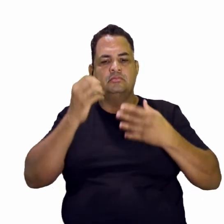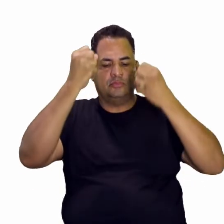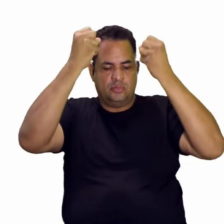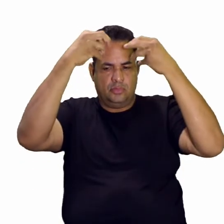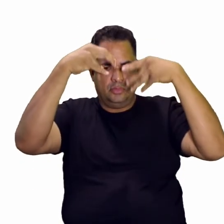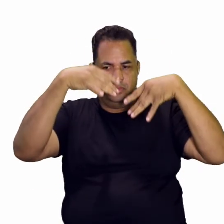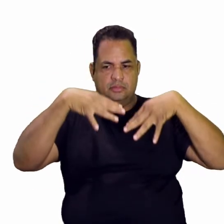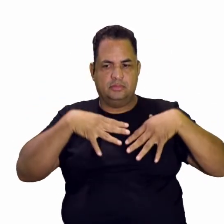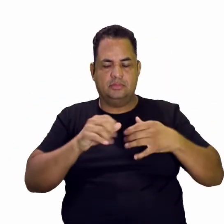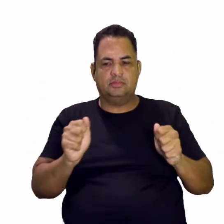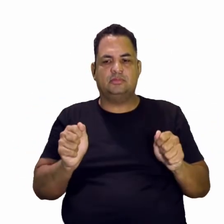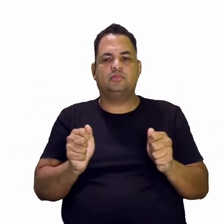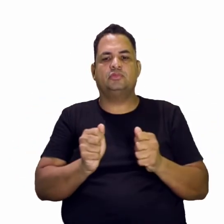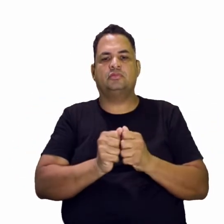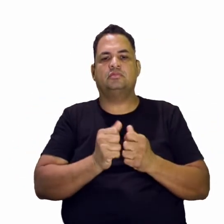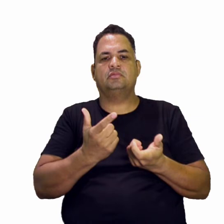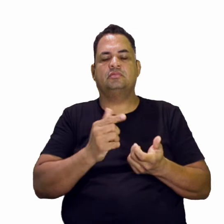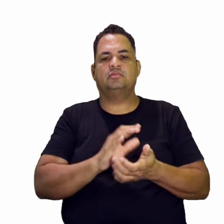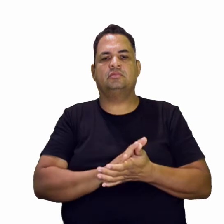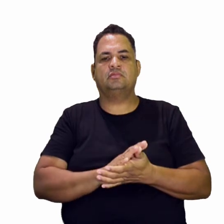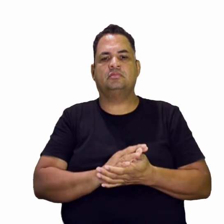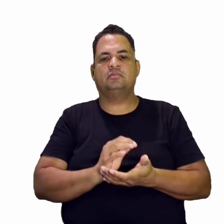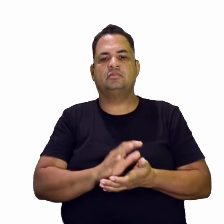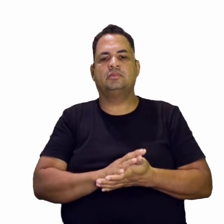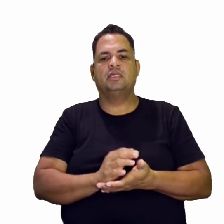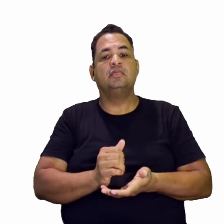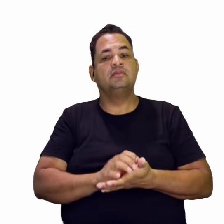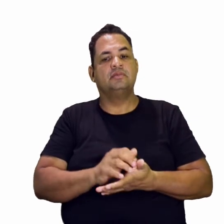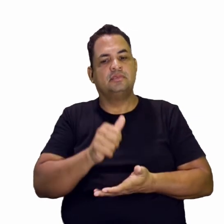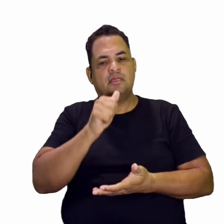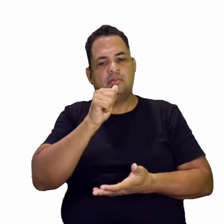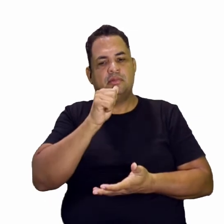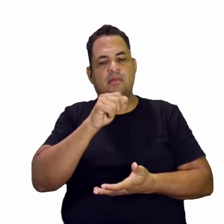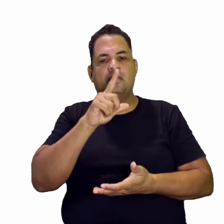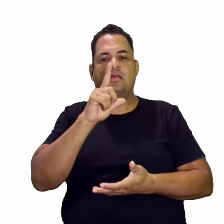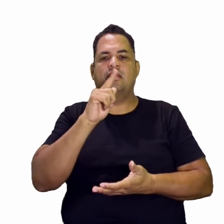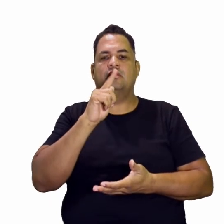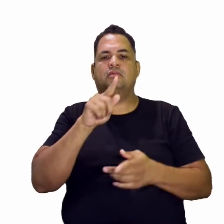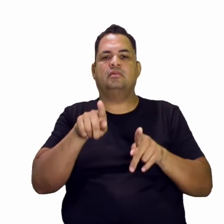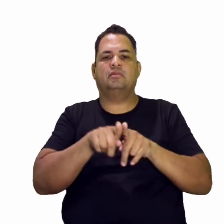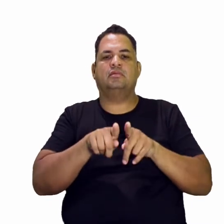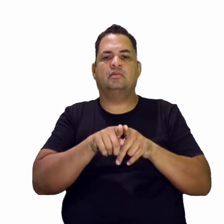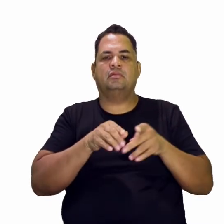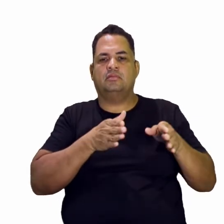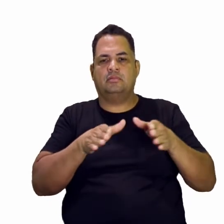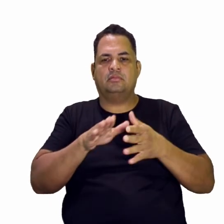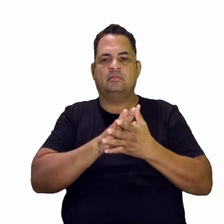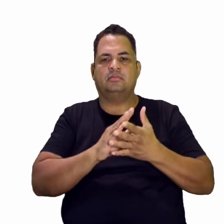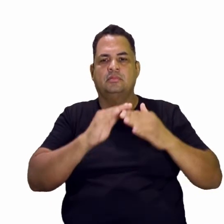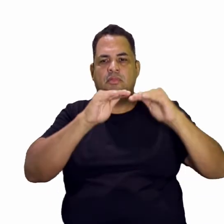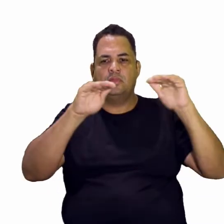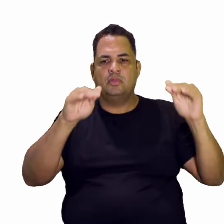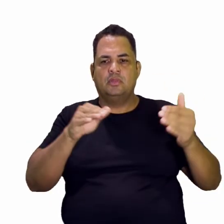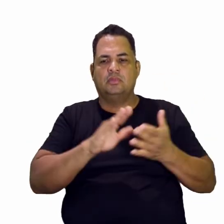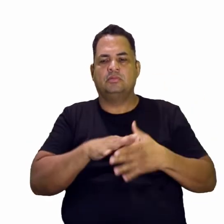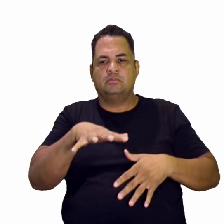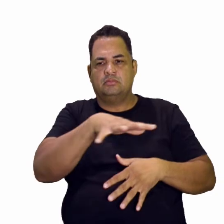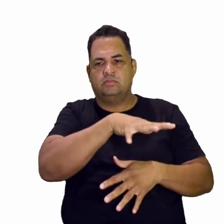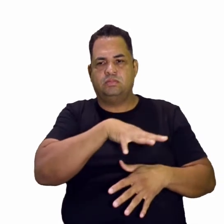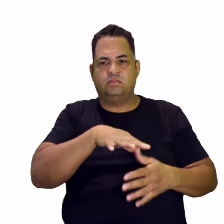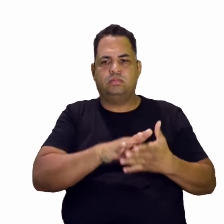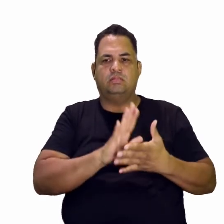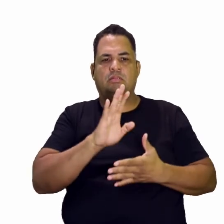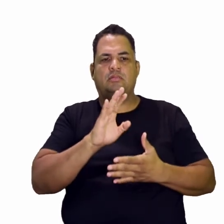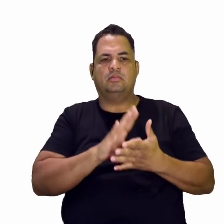bom? E quando você bebe essa água também, né? Tanques, aquários, poças, lodo e